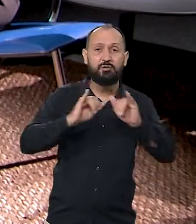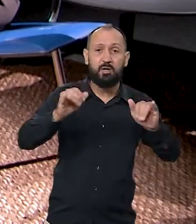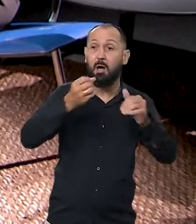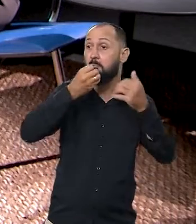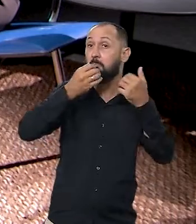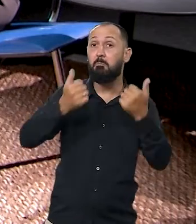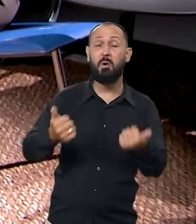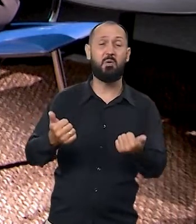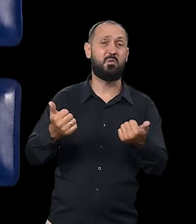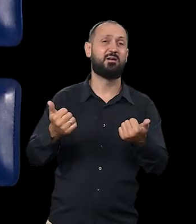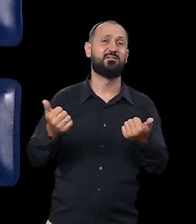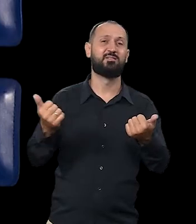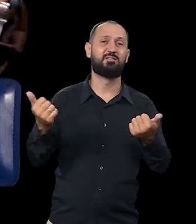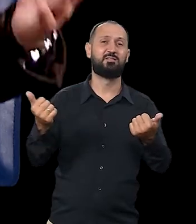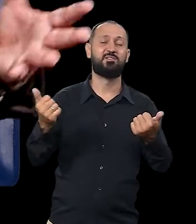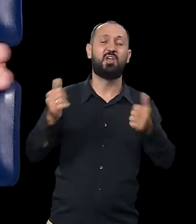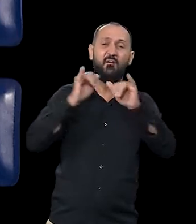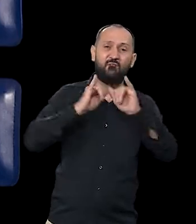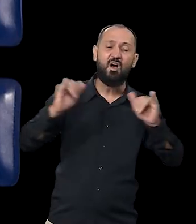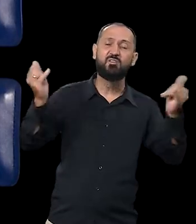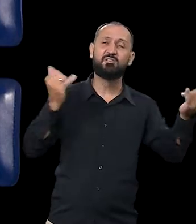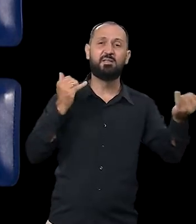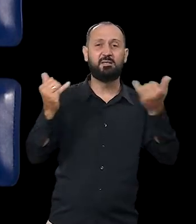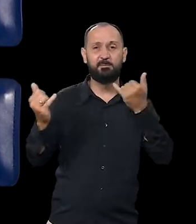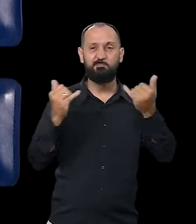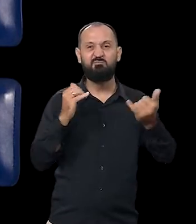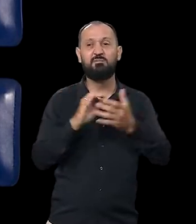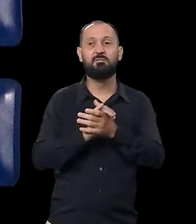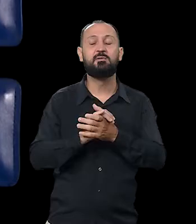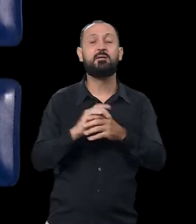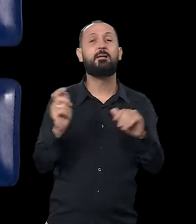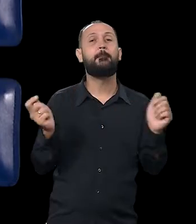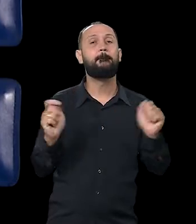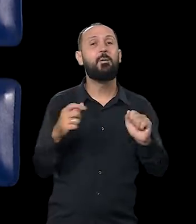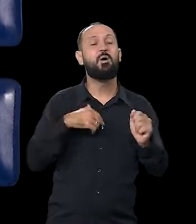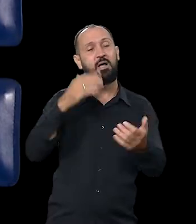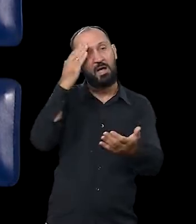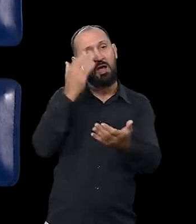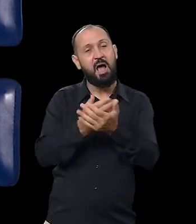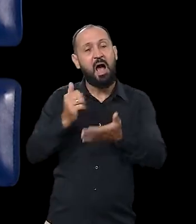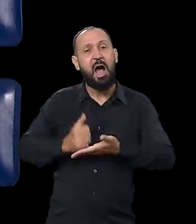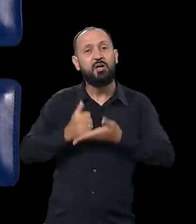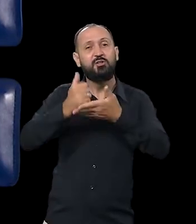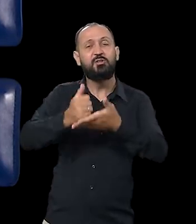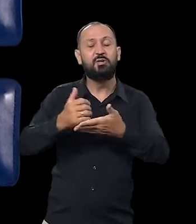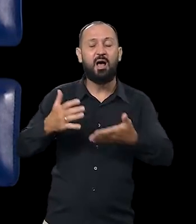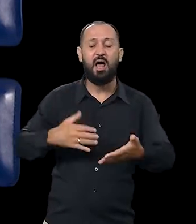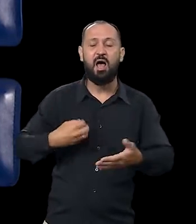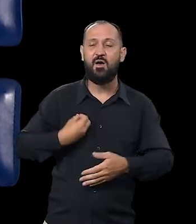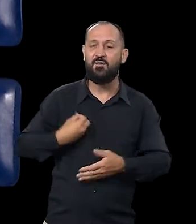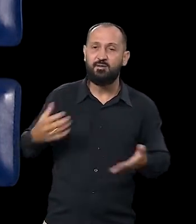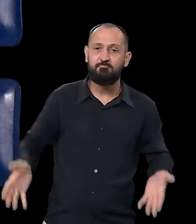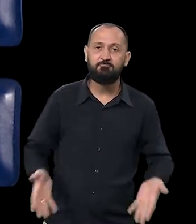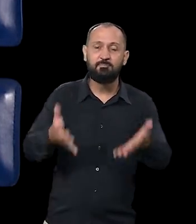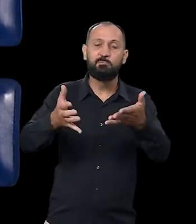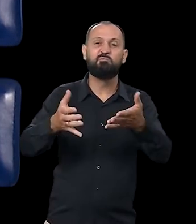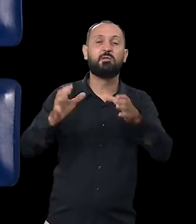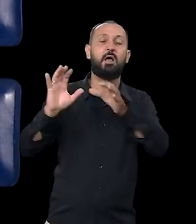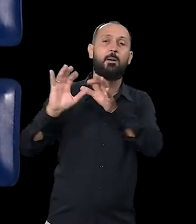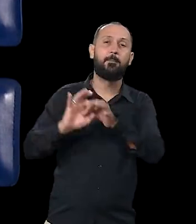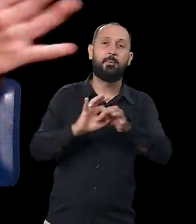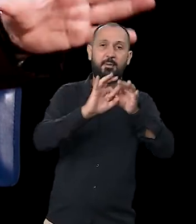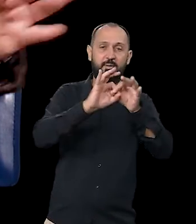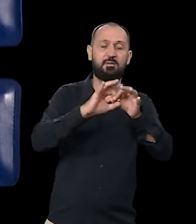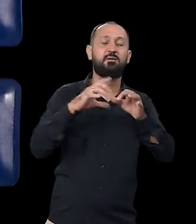a divulgação positiva de informações, de notícias, né, que possa contribuir para elevar a vida das pessoas. Também